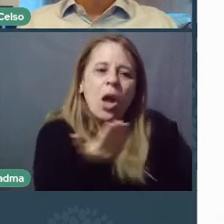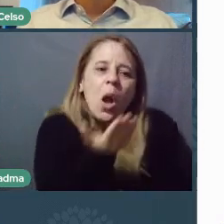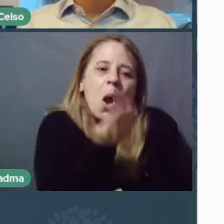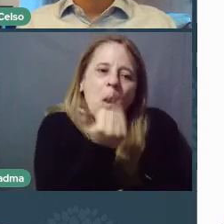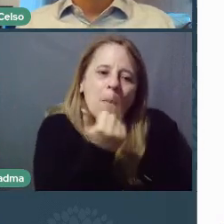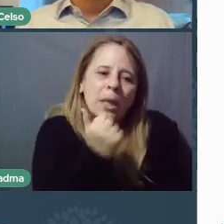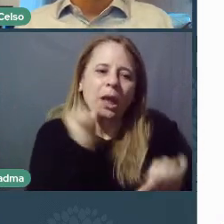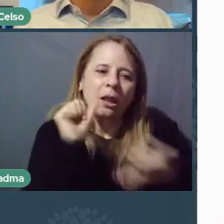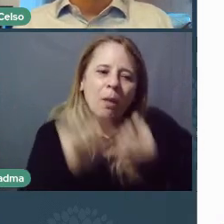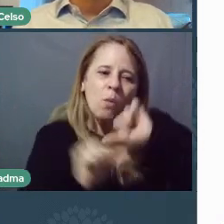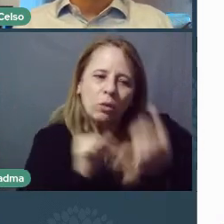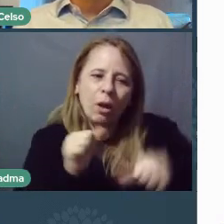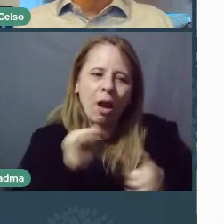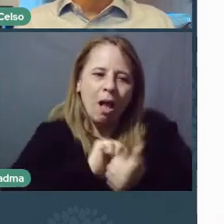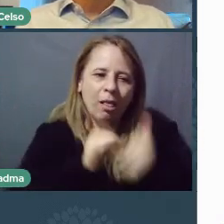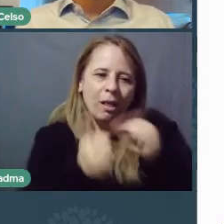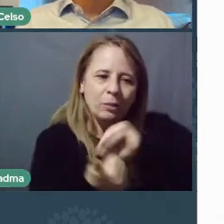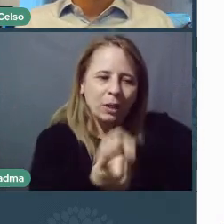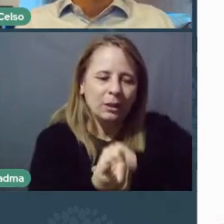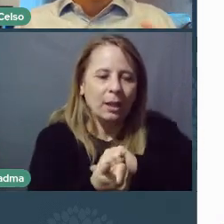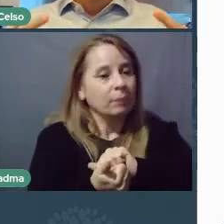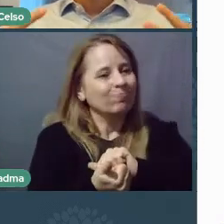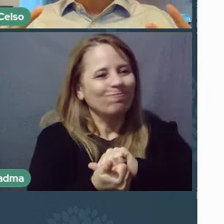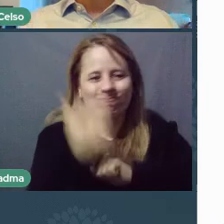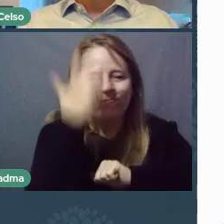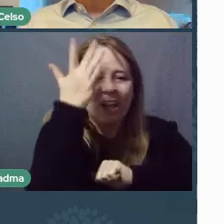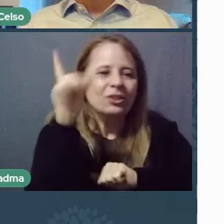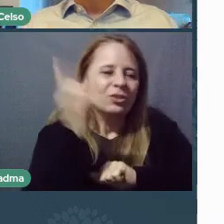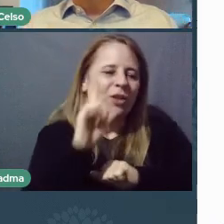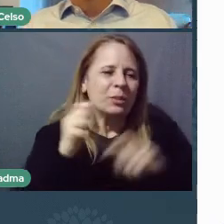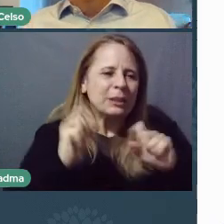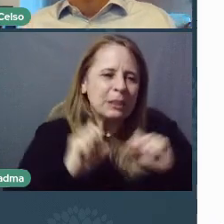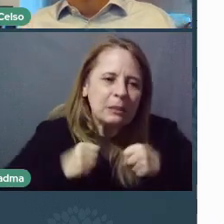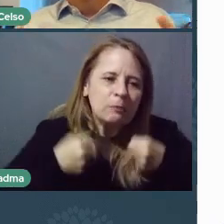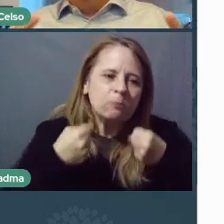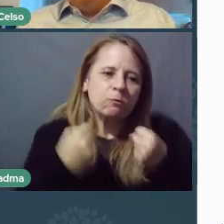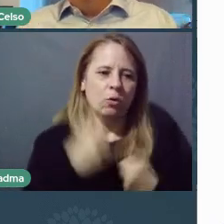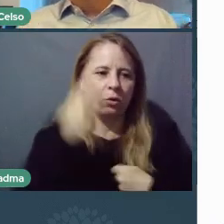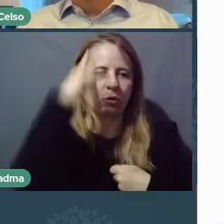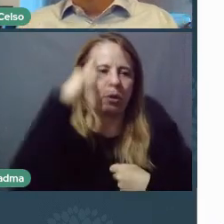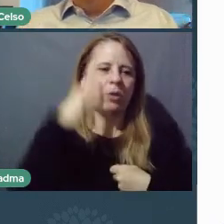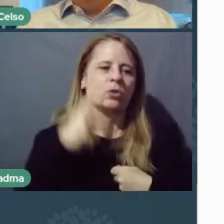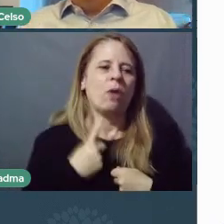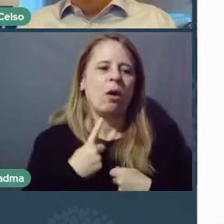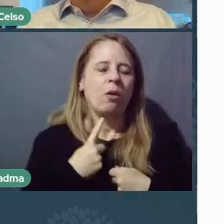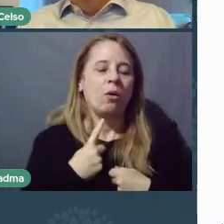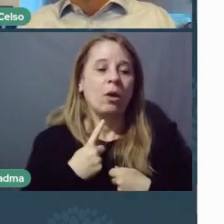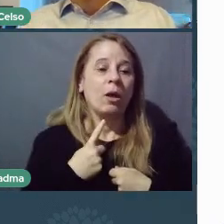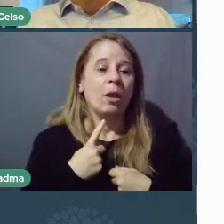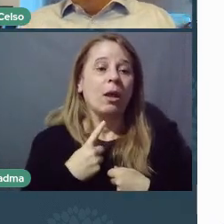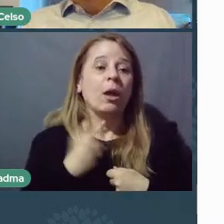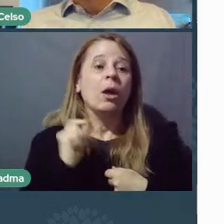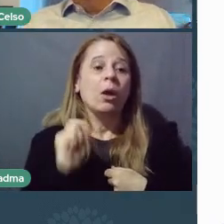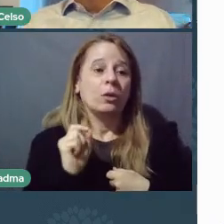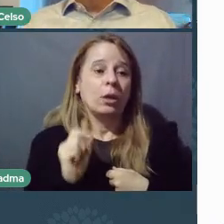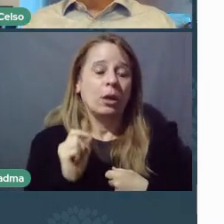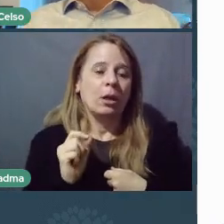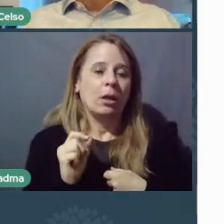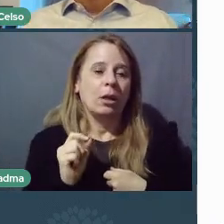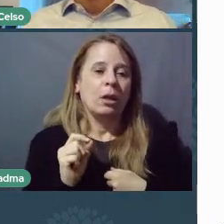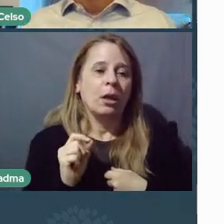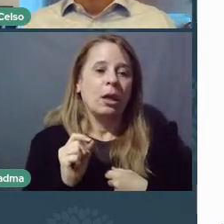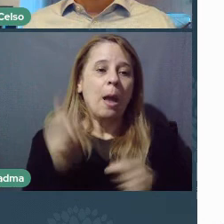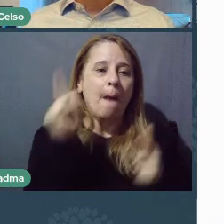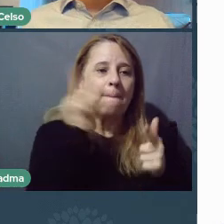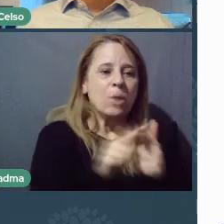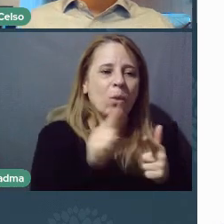isso precisa que a pessoa tenha força de vontade e perceba. Então, o que eu tentei mostrar aqui é que quais são os problemas